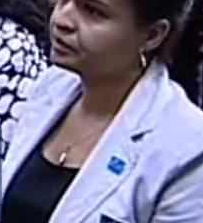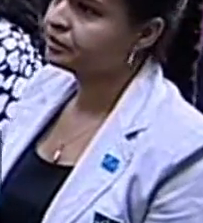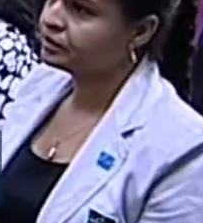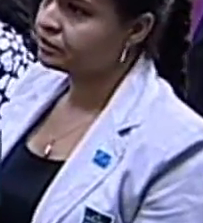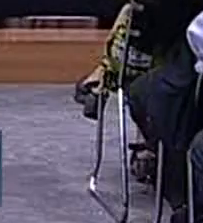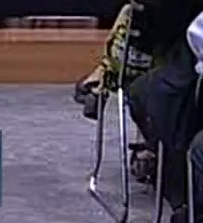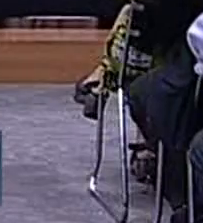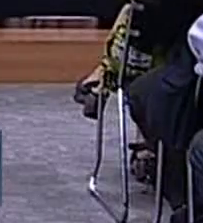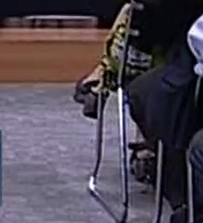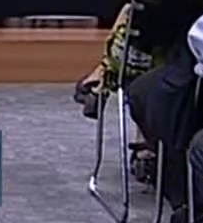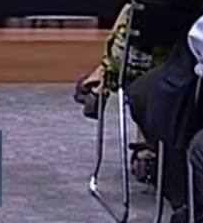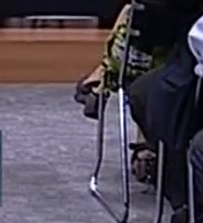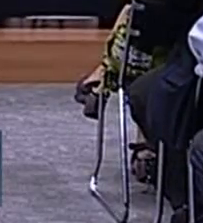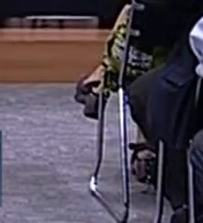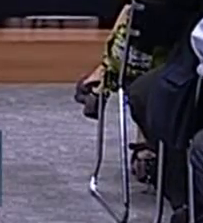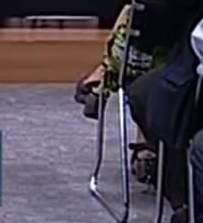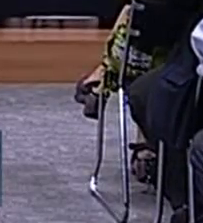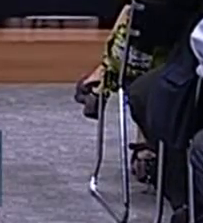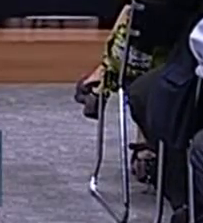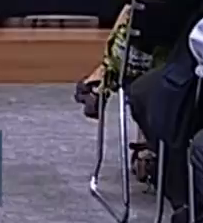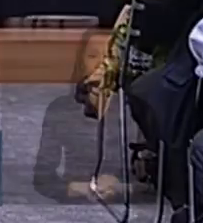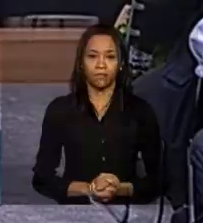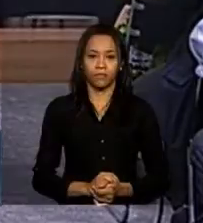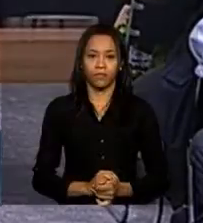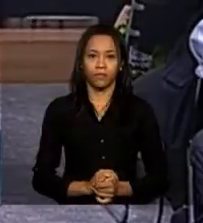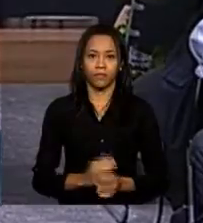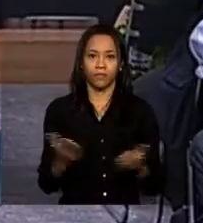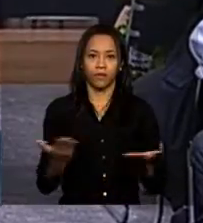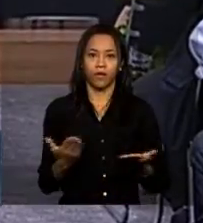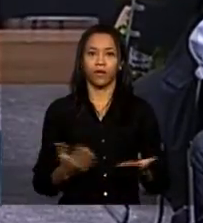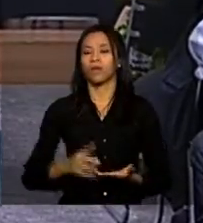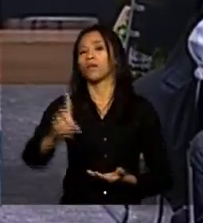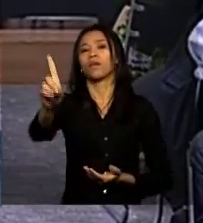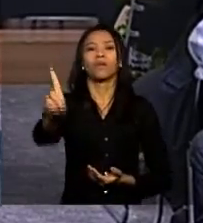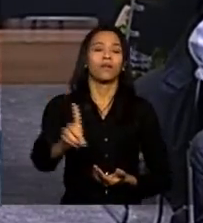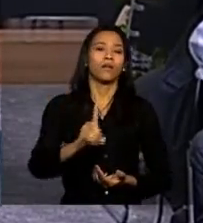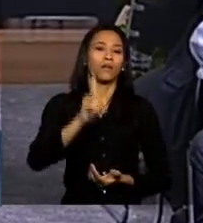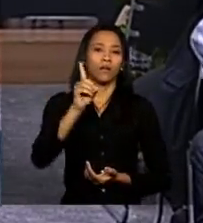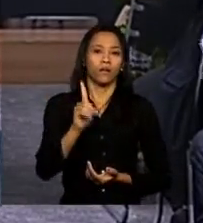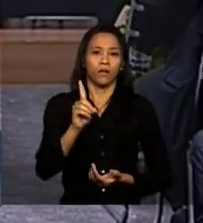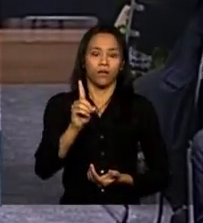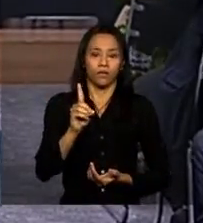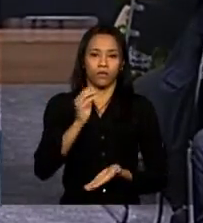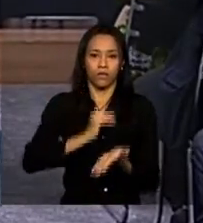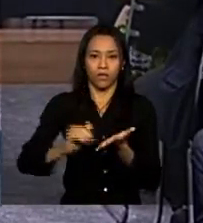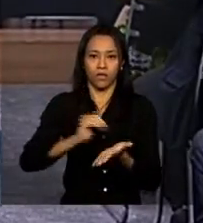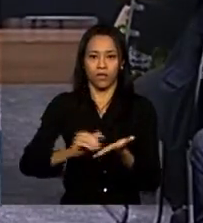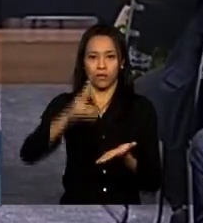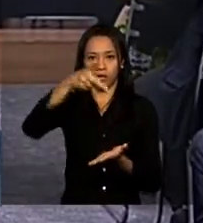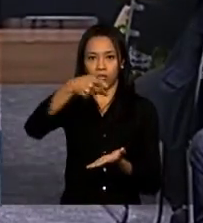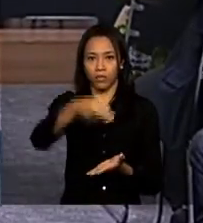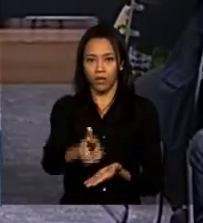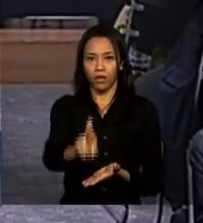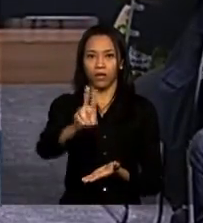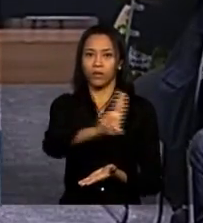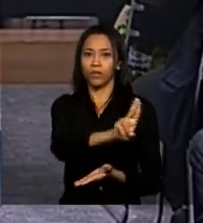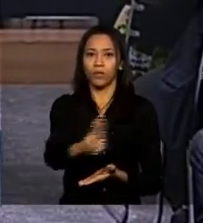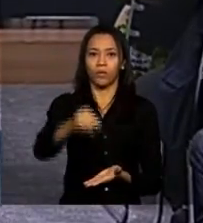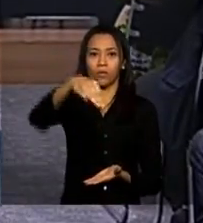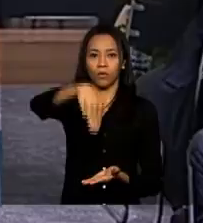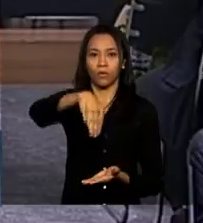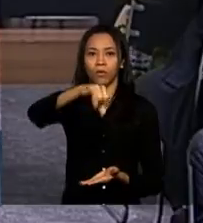Neste momento, ouviremos o ministro de Estado-Chefe da Secretaria-Geral da Presidência da República, Miguel Rosseto. Bom dia a